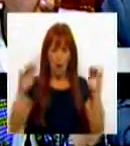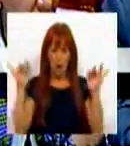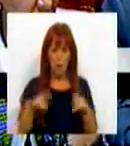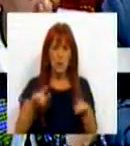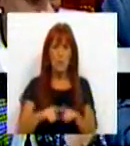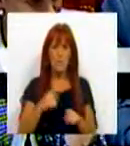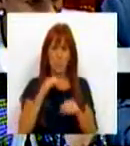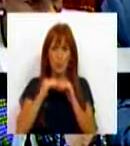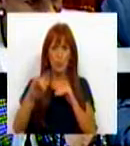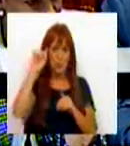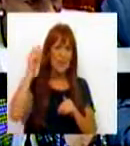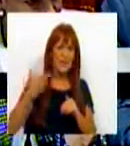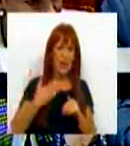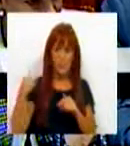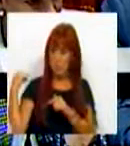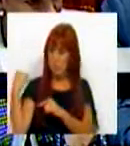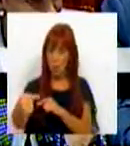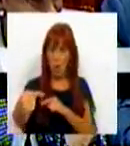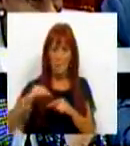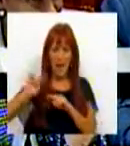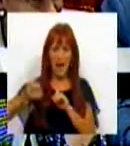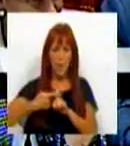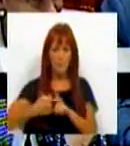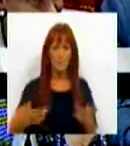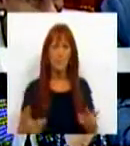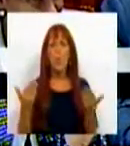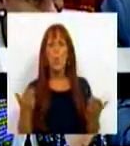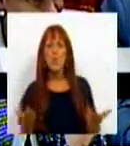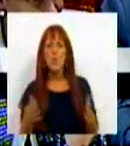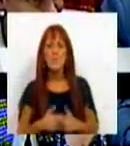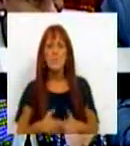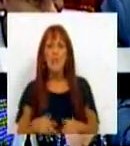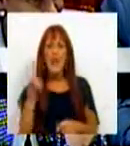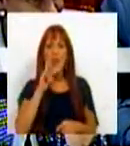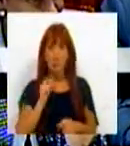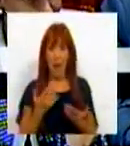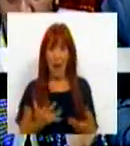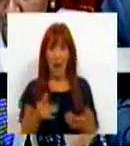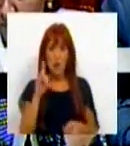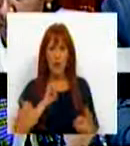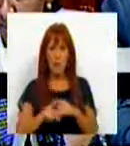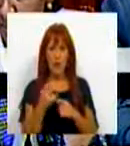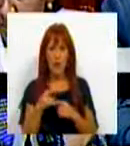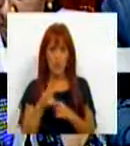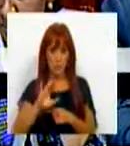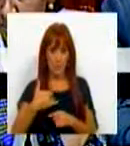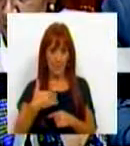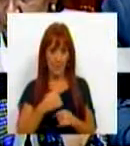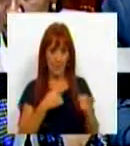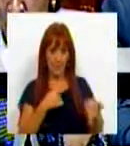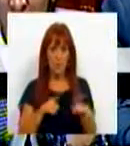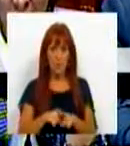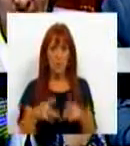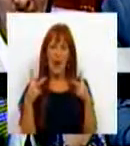redução sustentável do déficit ao longo deste ano. Hoje, a senhora, ainda agora, a senhora deputada Assunção Cristas,